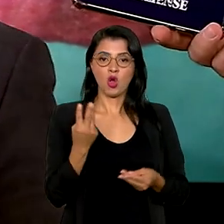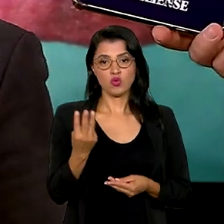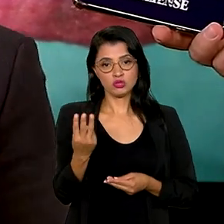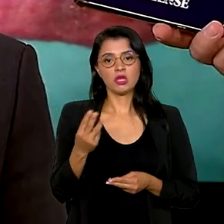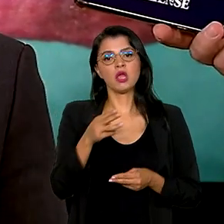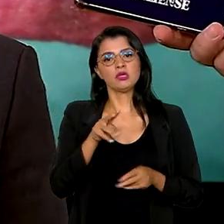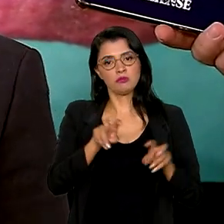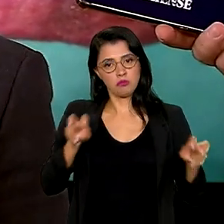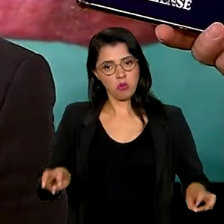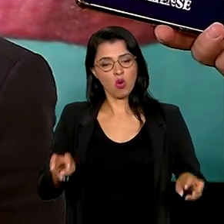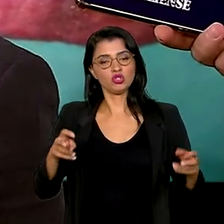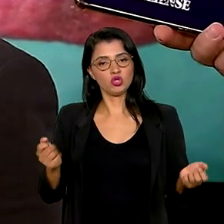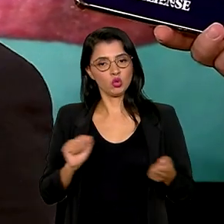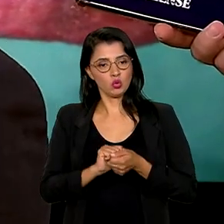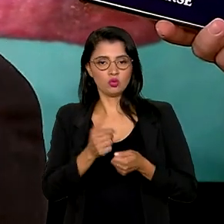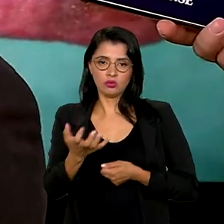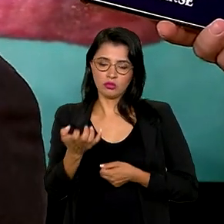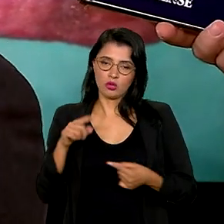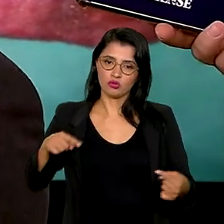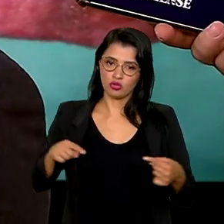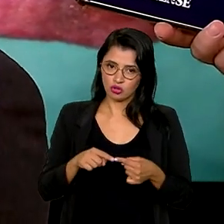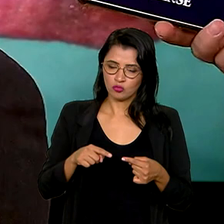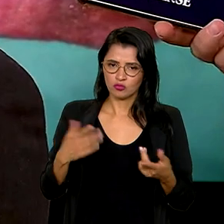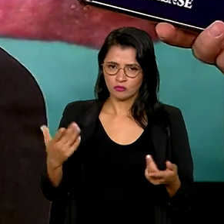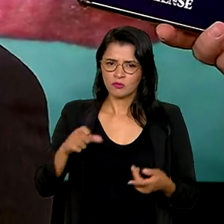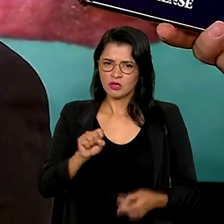que era que ele queria